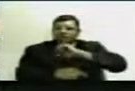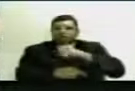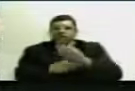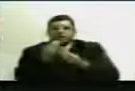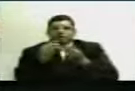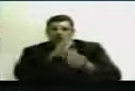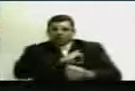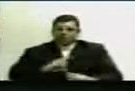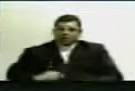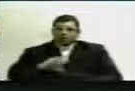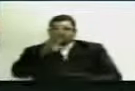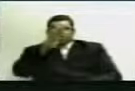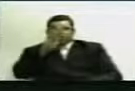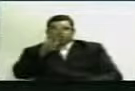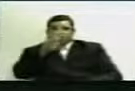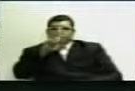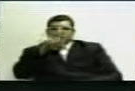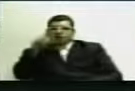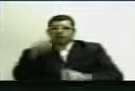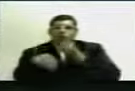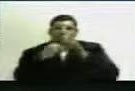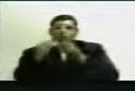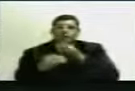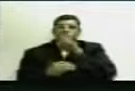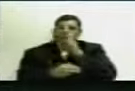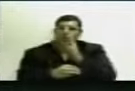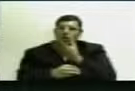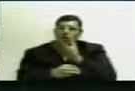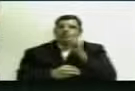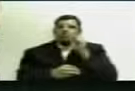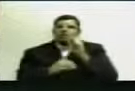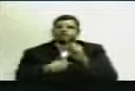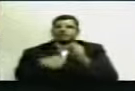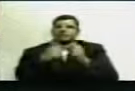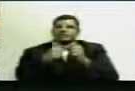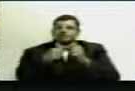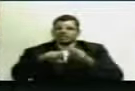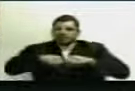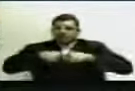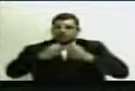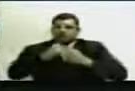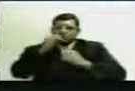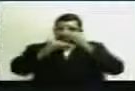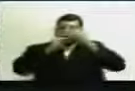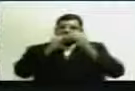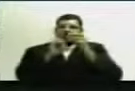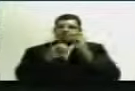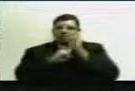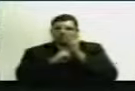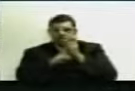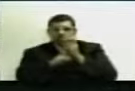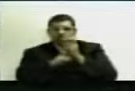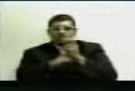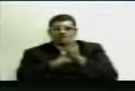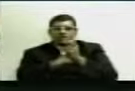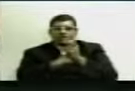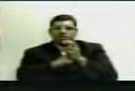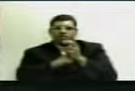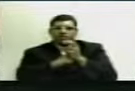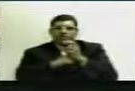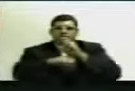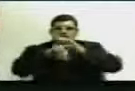Imputo o deputado Belarmino Lins como positiva a resistência construída nessa casa por